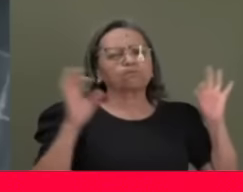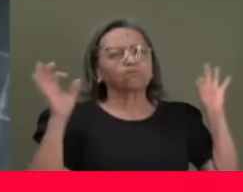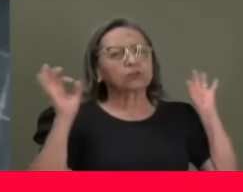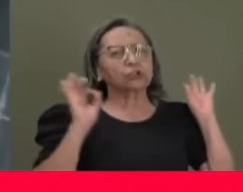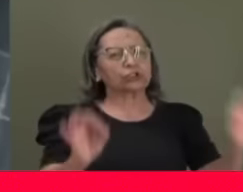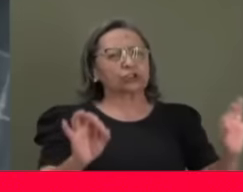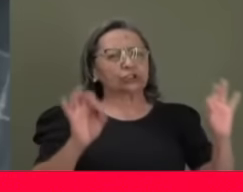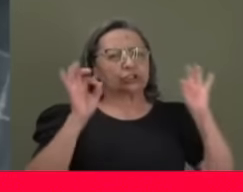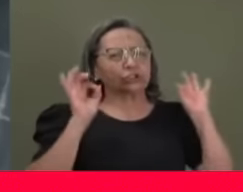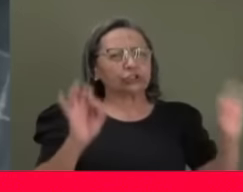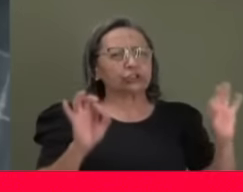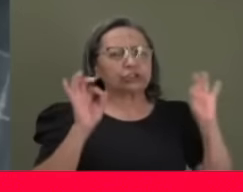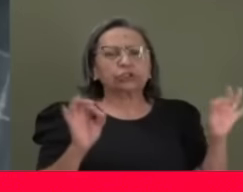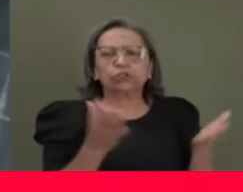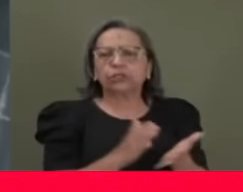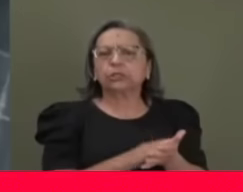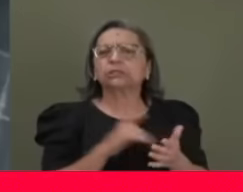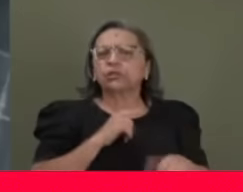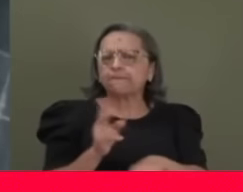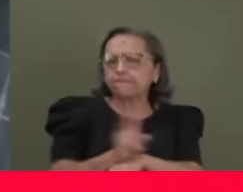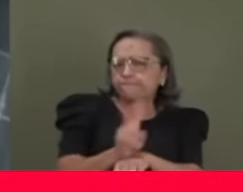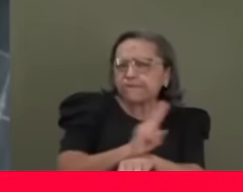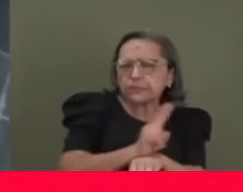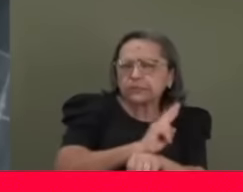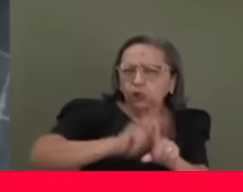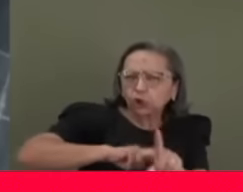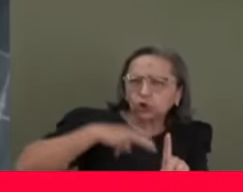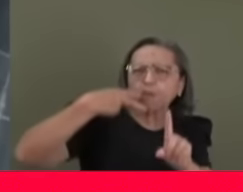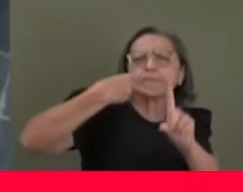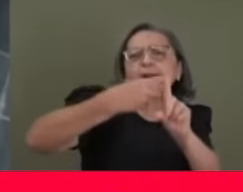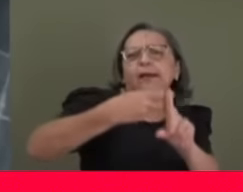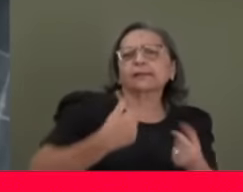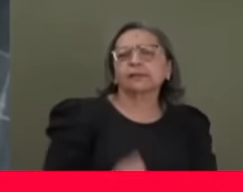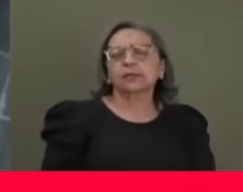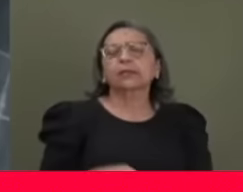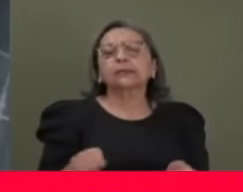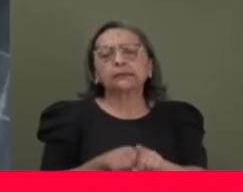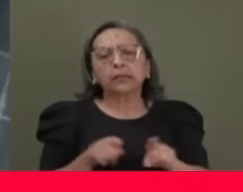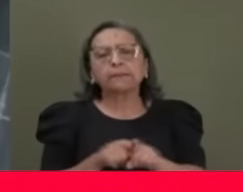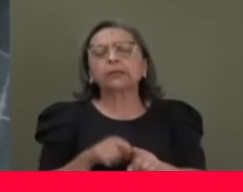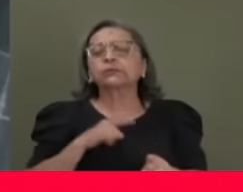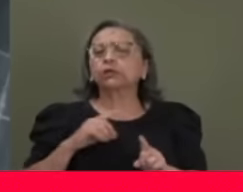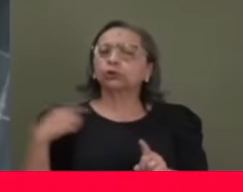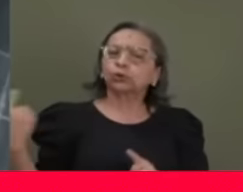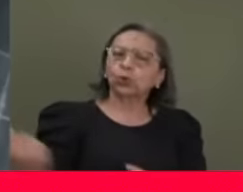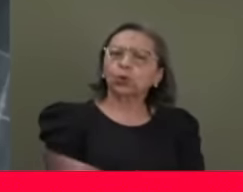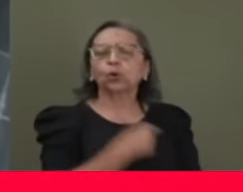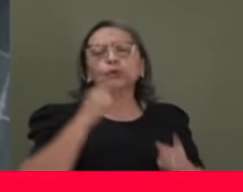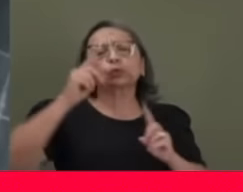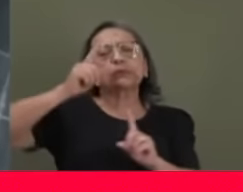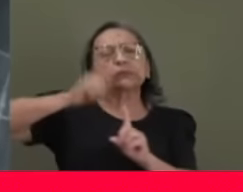superlotação, ou seja, com vigilância humana redobrada, além de contar com todos os recursos eletrônicos.